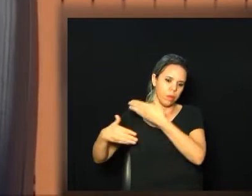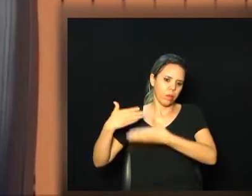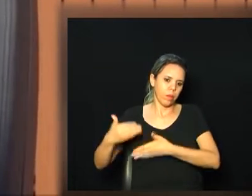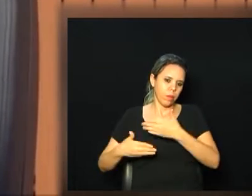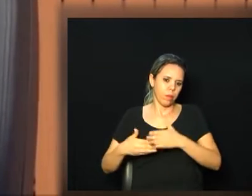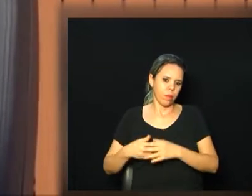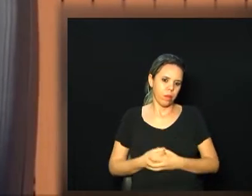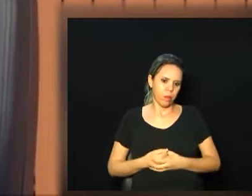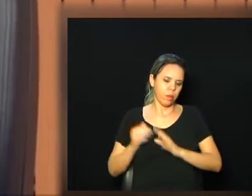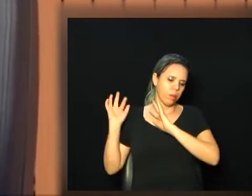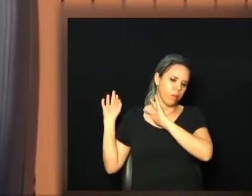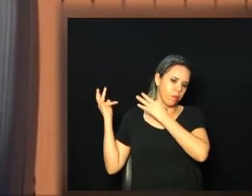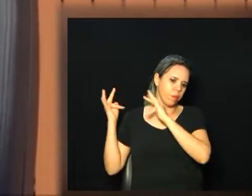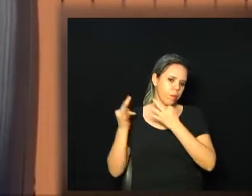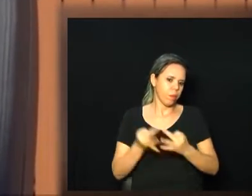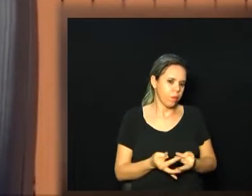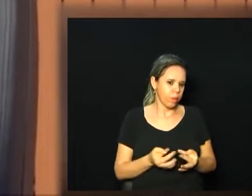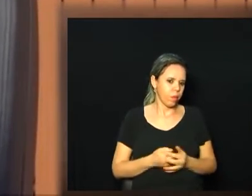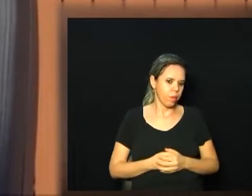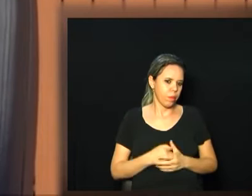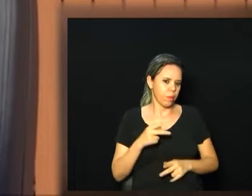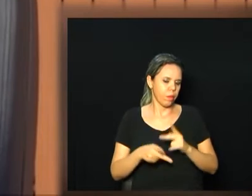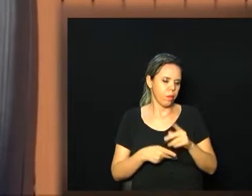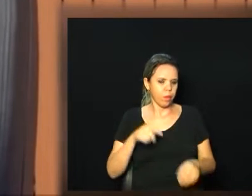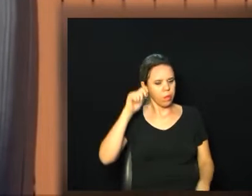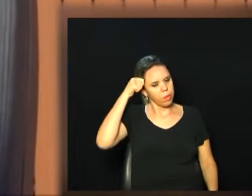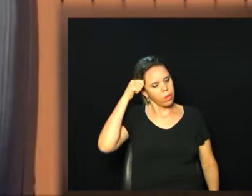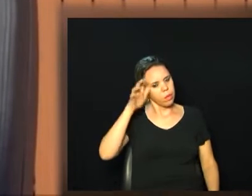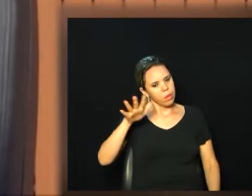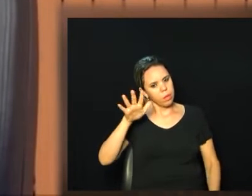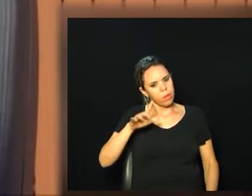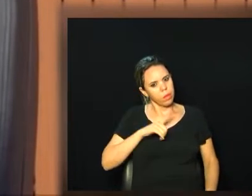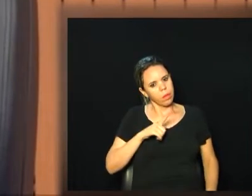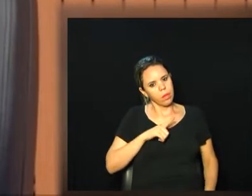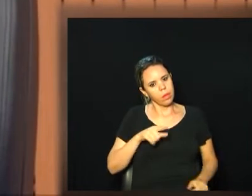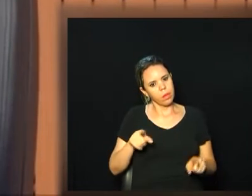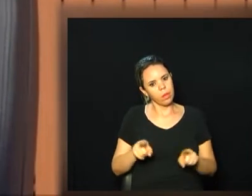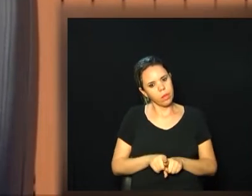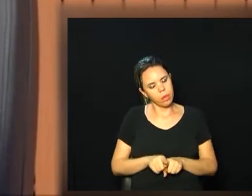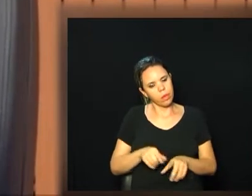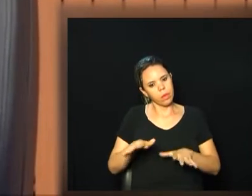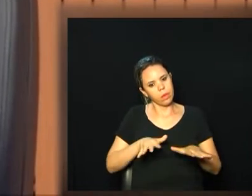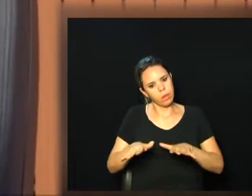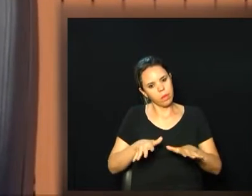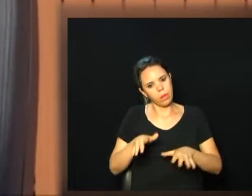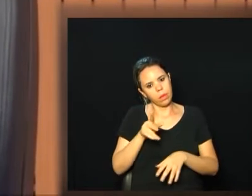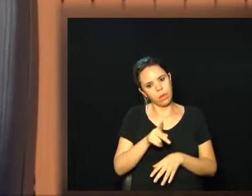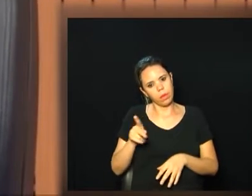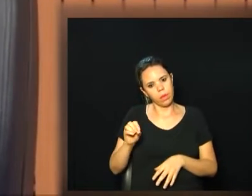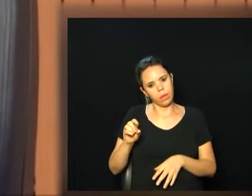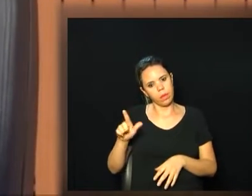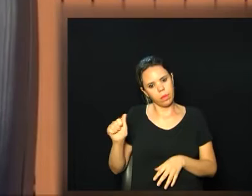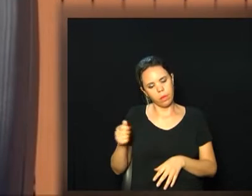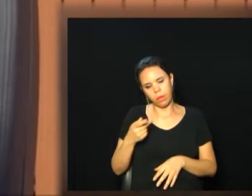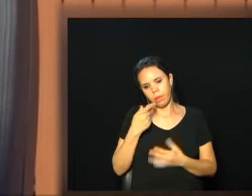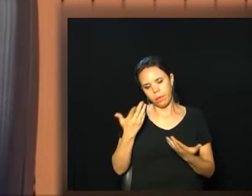nossos antepassados, tanto dos povos africanos. A gente tem também aí um movimento que a professora Olga,